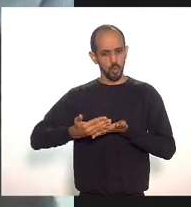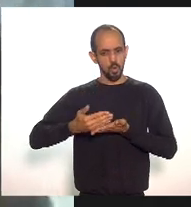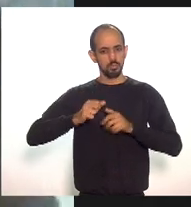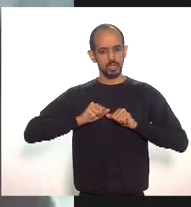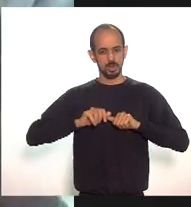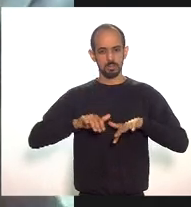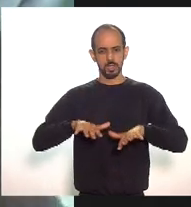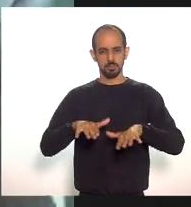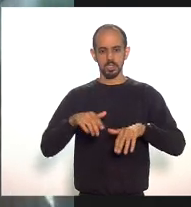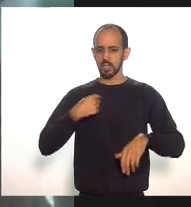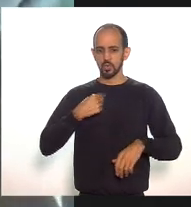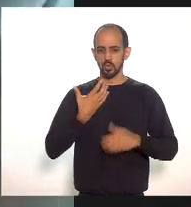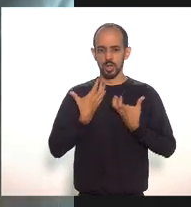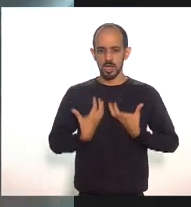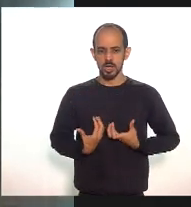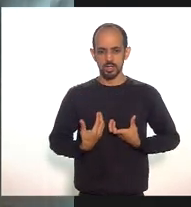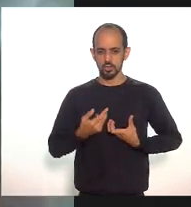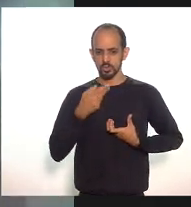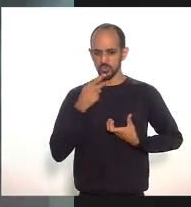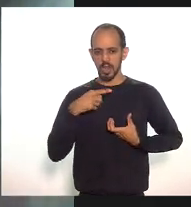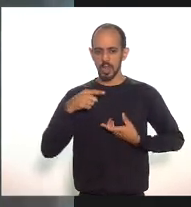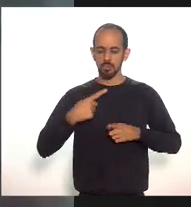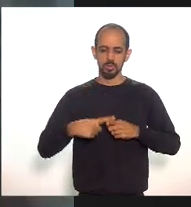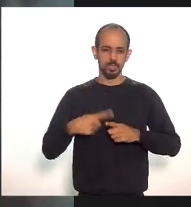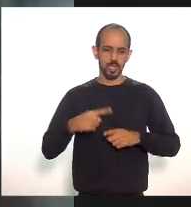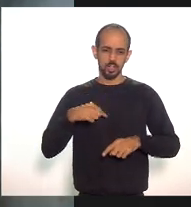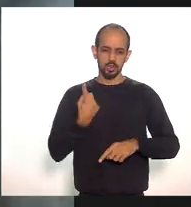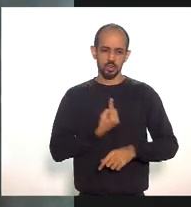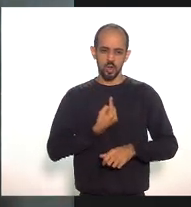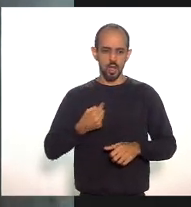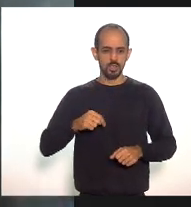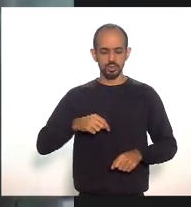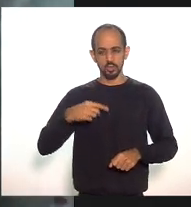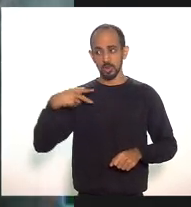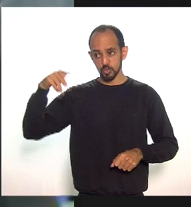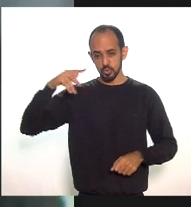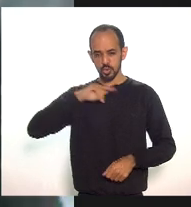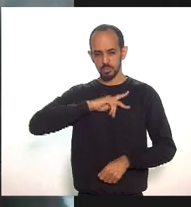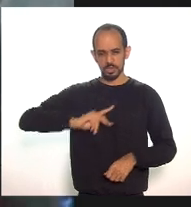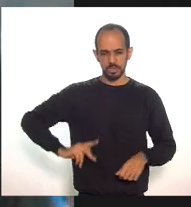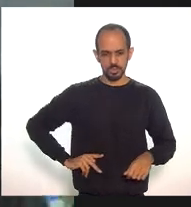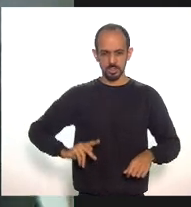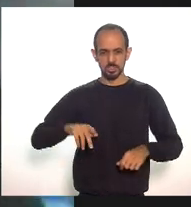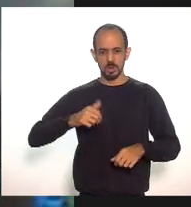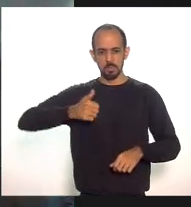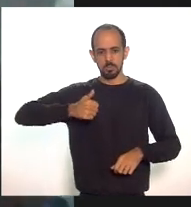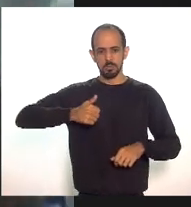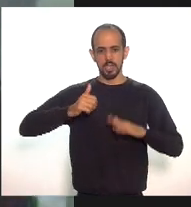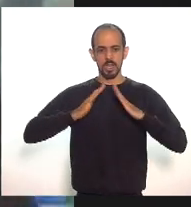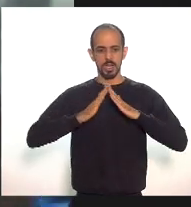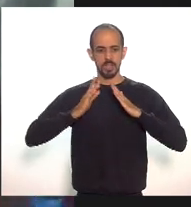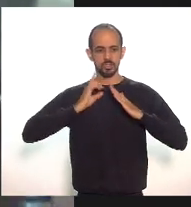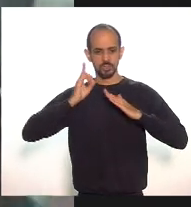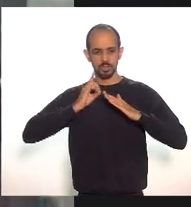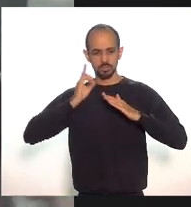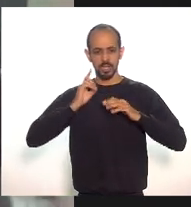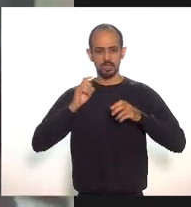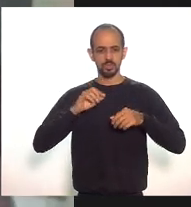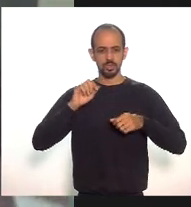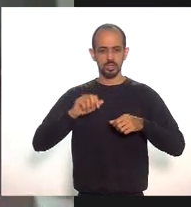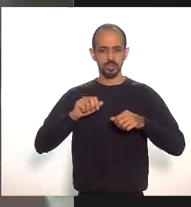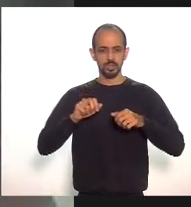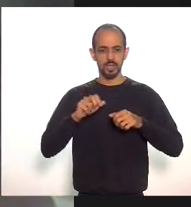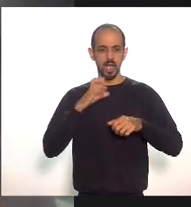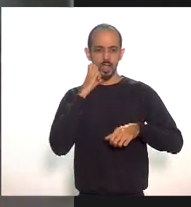não canso de dizer que nós saímos da Vanguarda com a sua liderança sua presidência da casa Legislativa do Brasil que adotou o sistema remoto